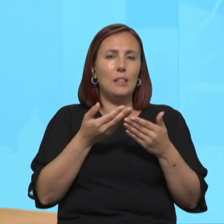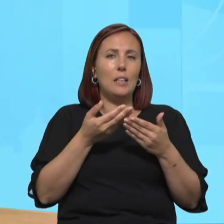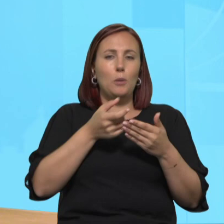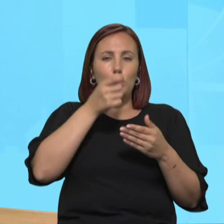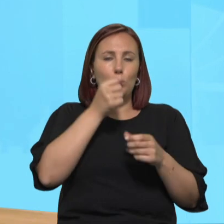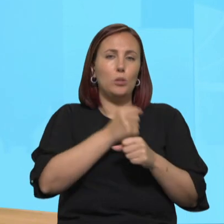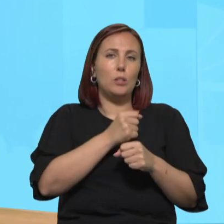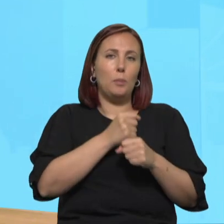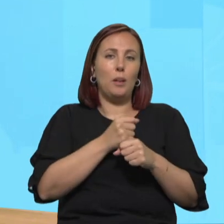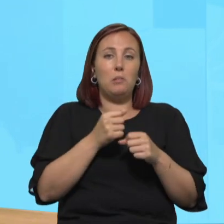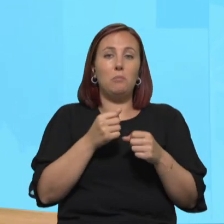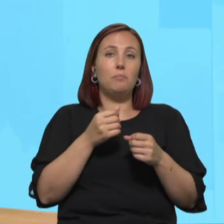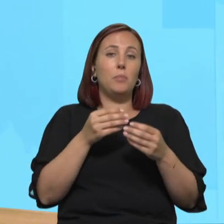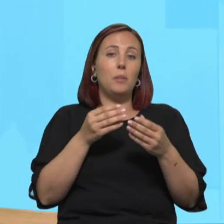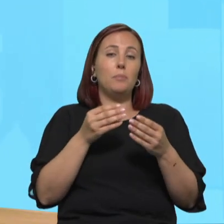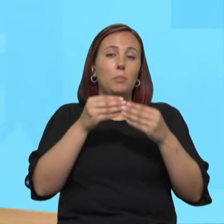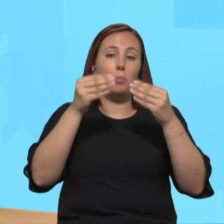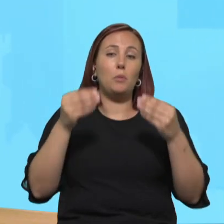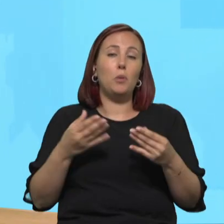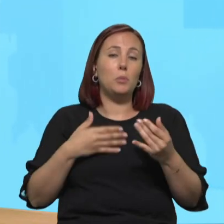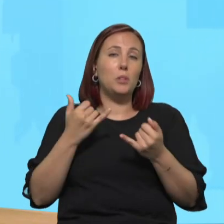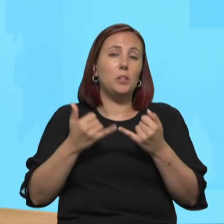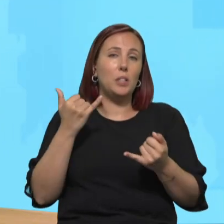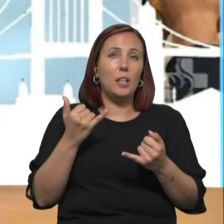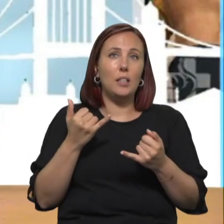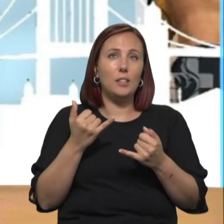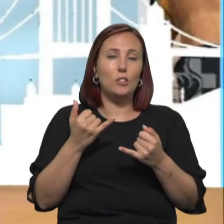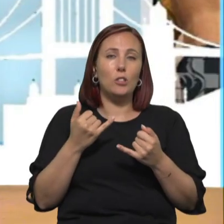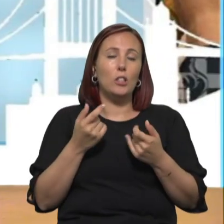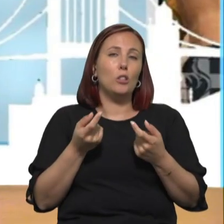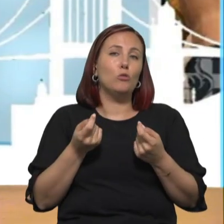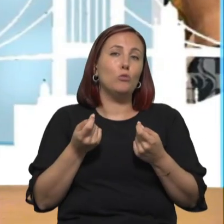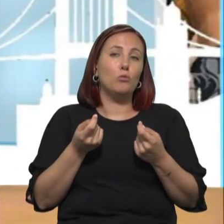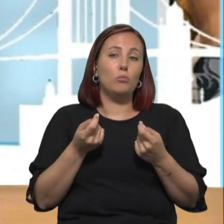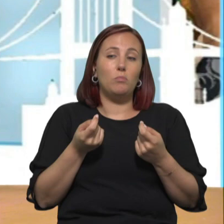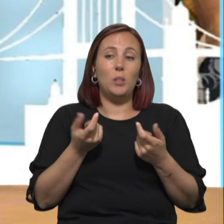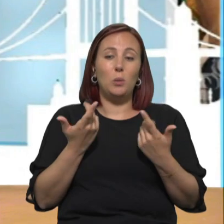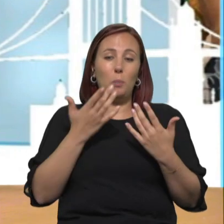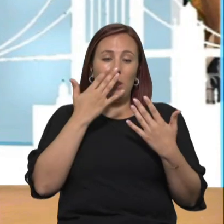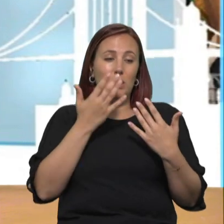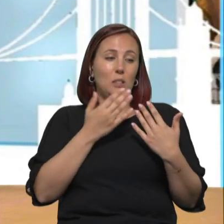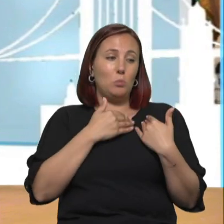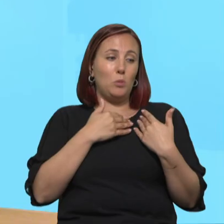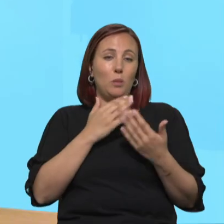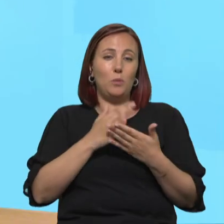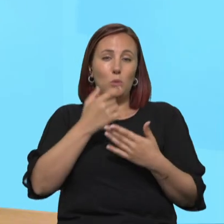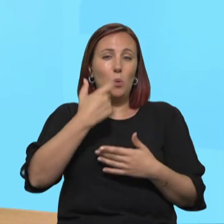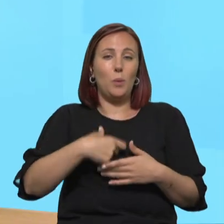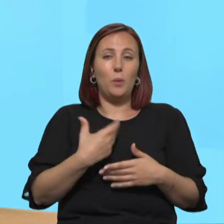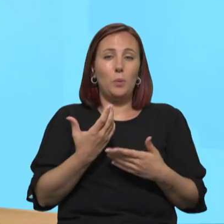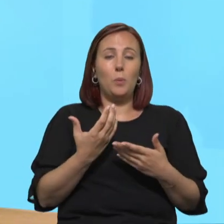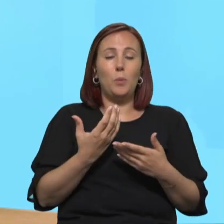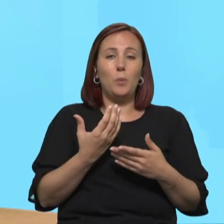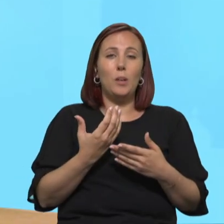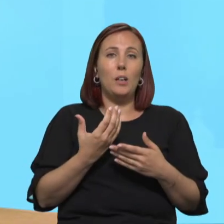para plataformas digitais, um bocadinho entregues a si próprias, àquilo que fazem e